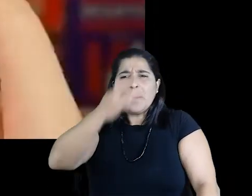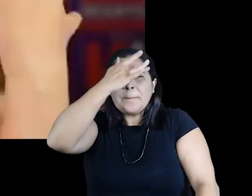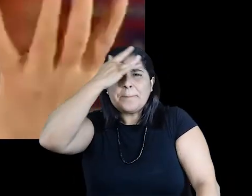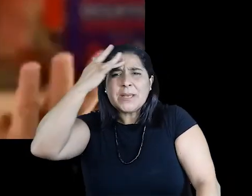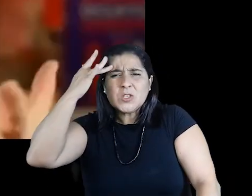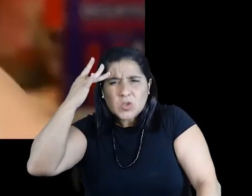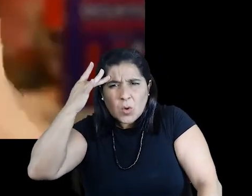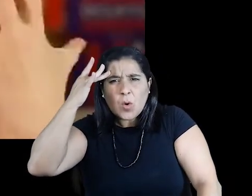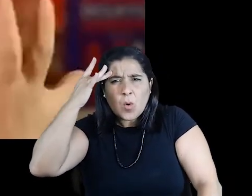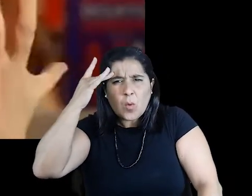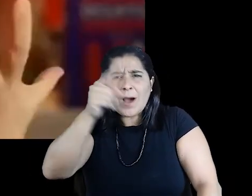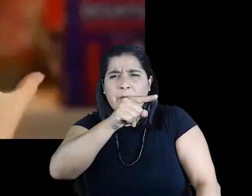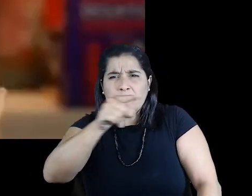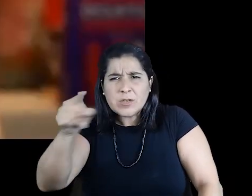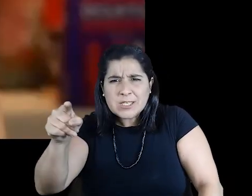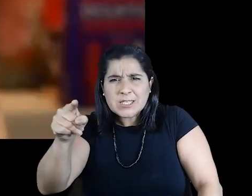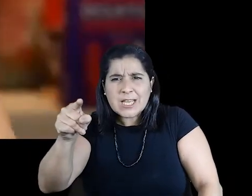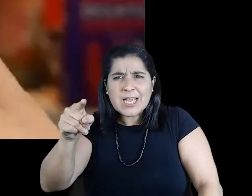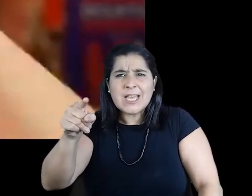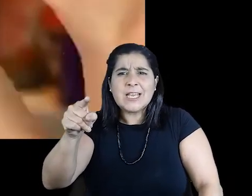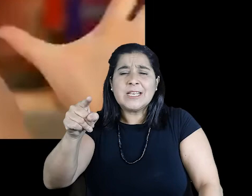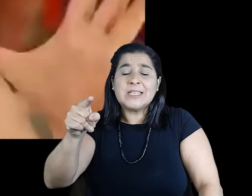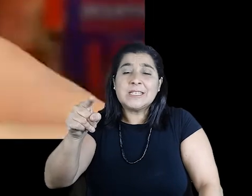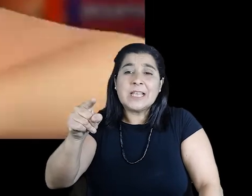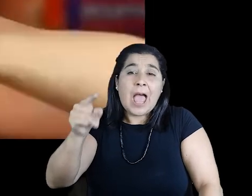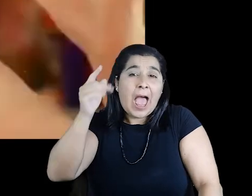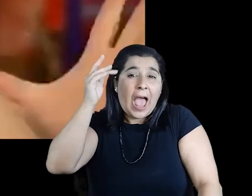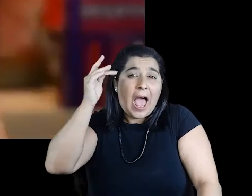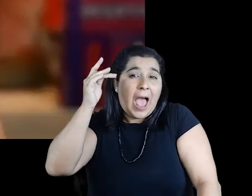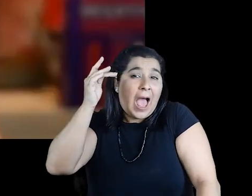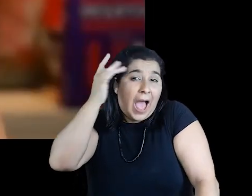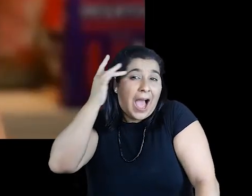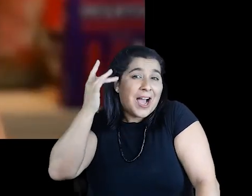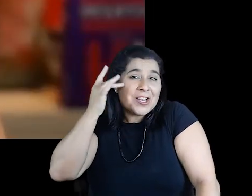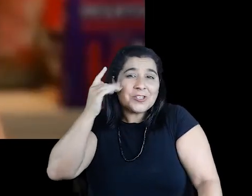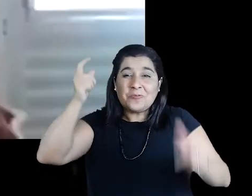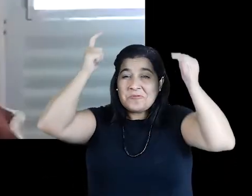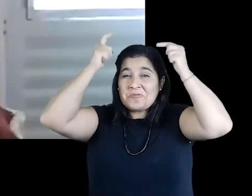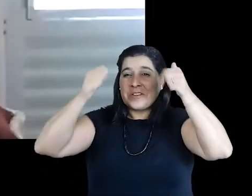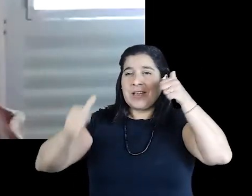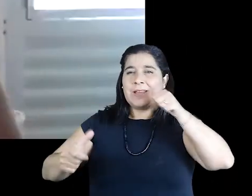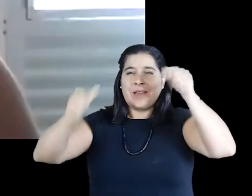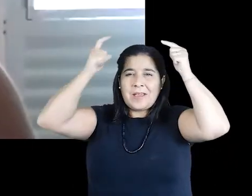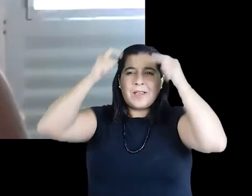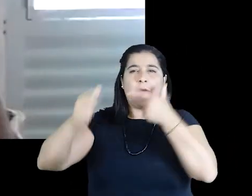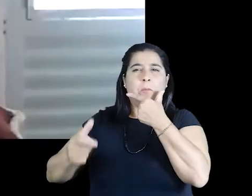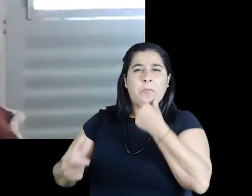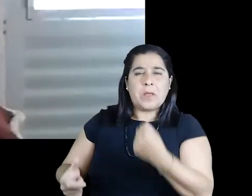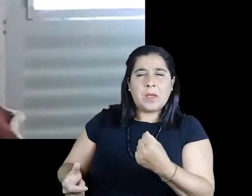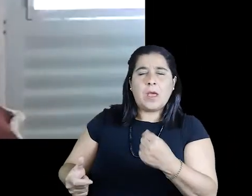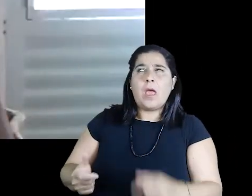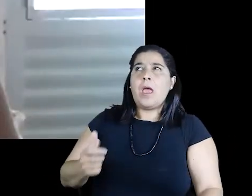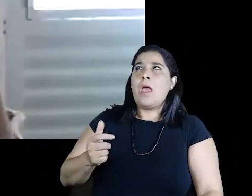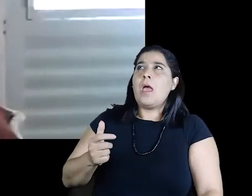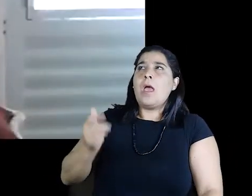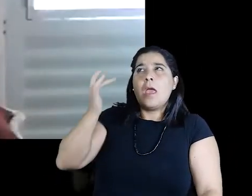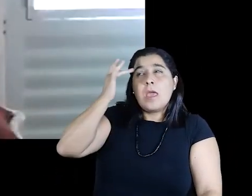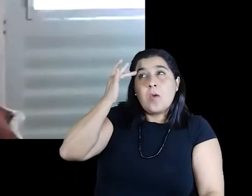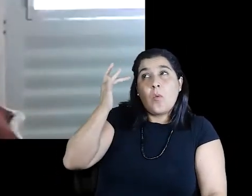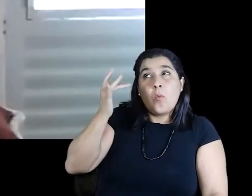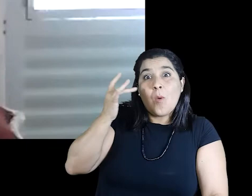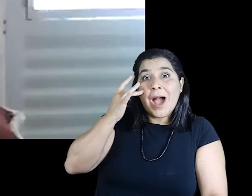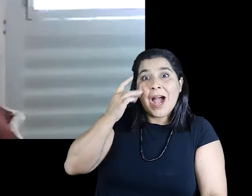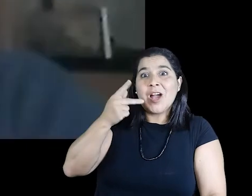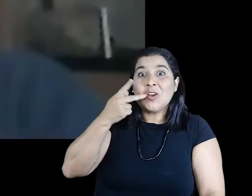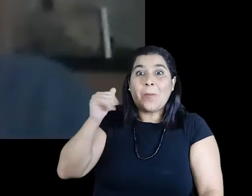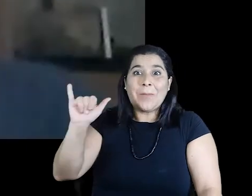Alguém tem uma pessoa que você considera para você uma rainha ou um rei? Eu acho que rainha e rei é minha mãe e meu